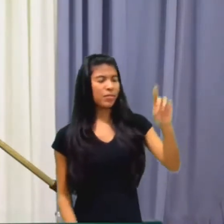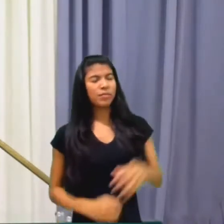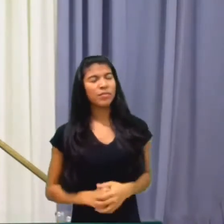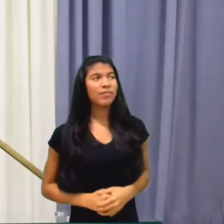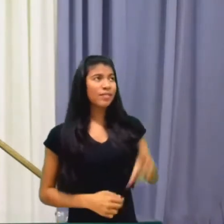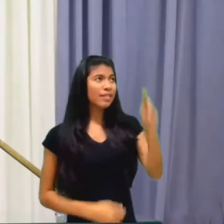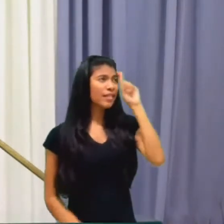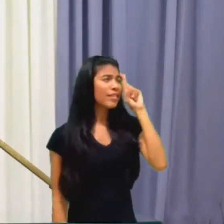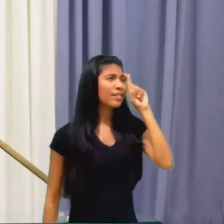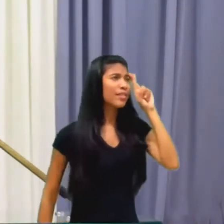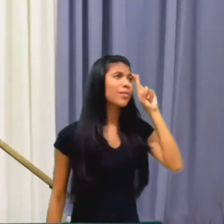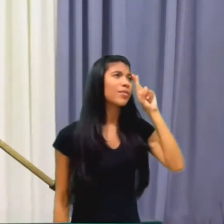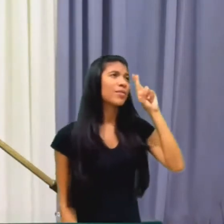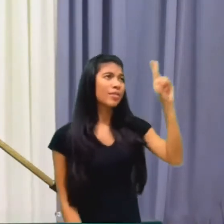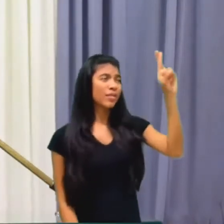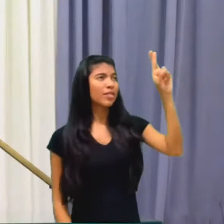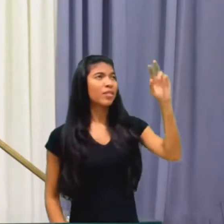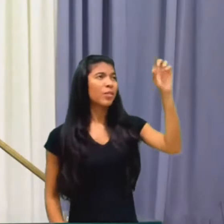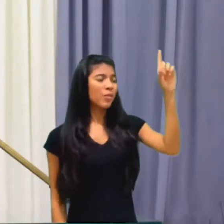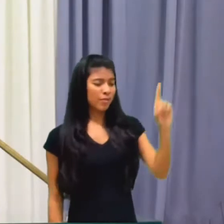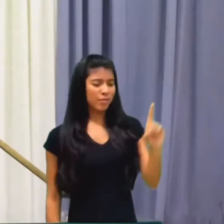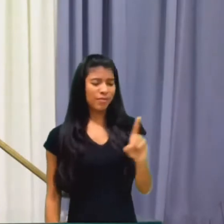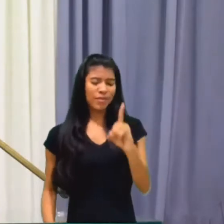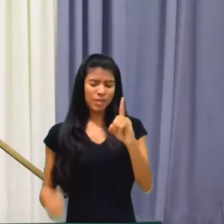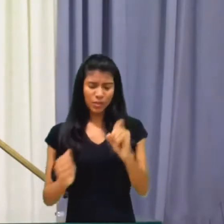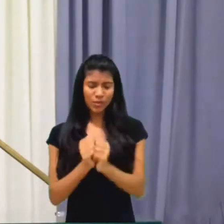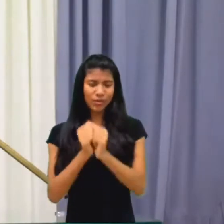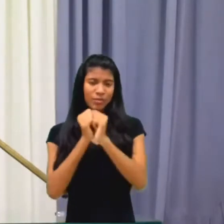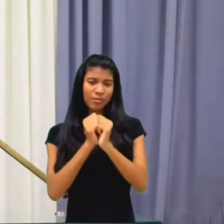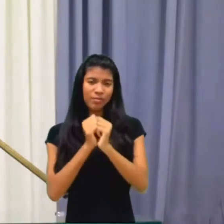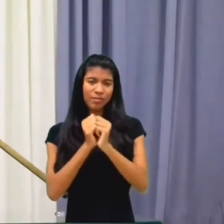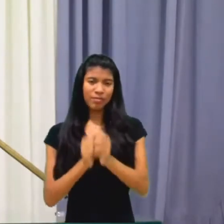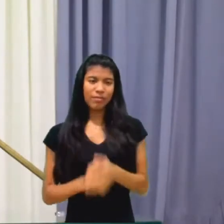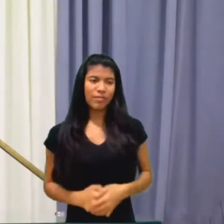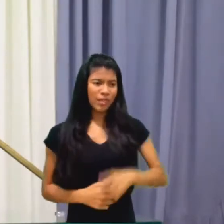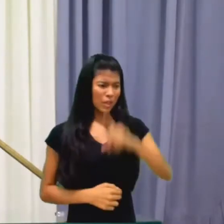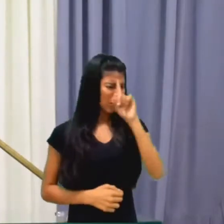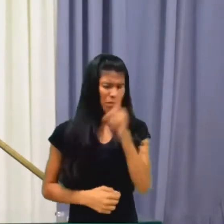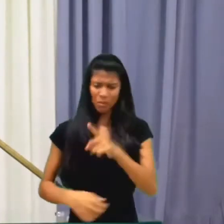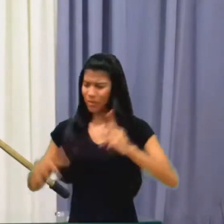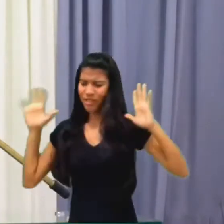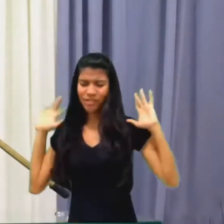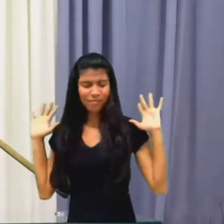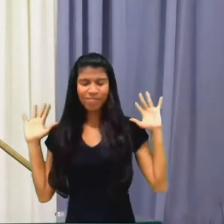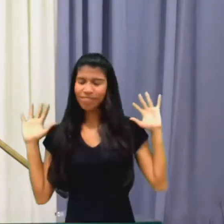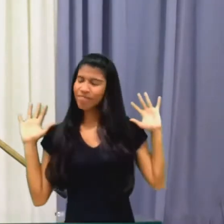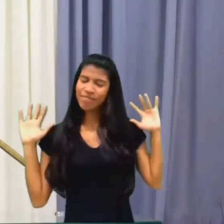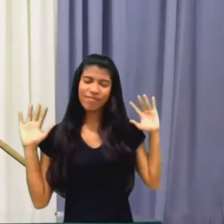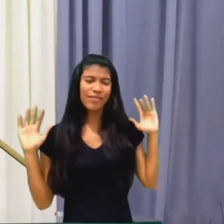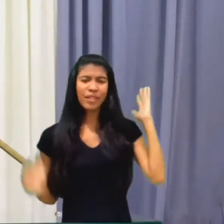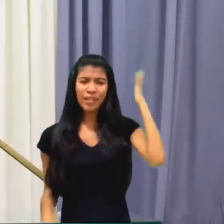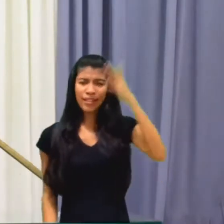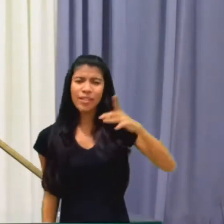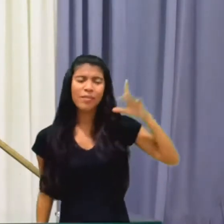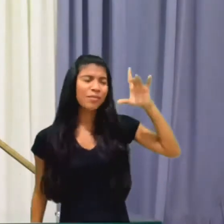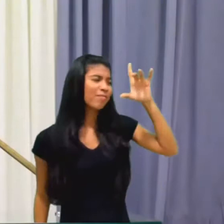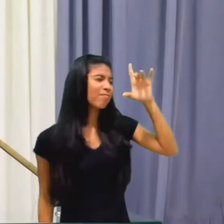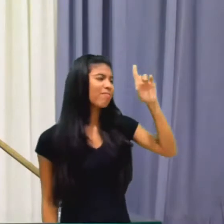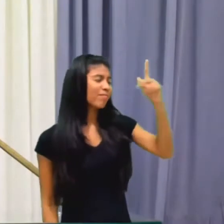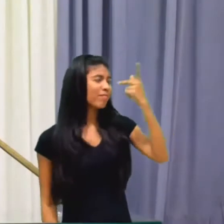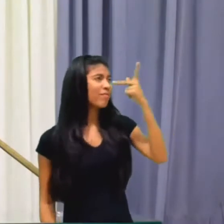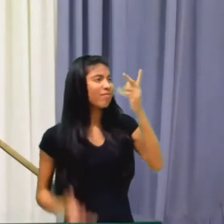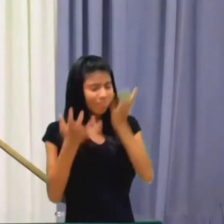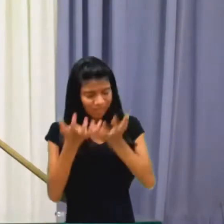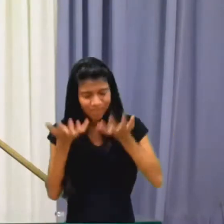não for conosco. Não envie anjos, não, é a sua presença que nós